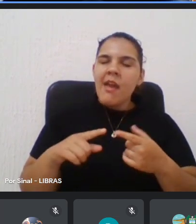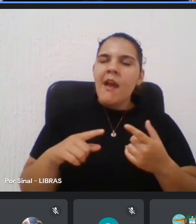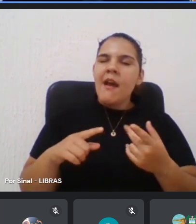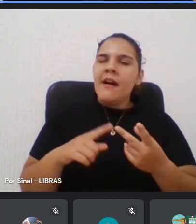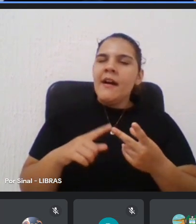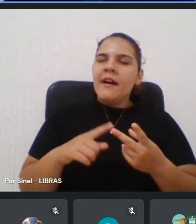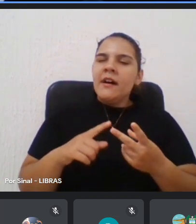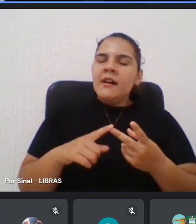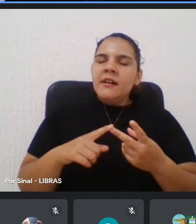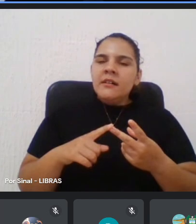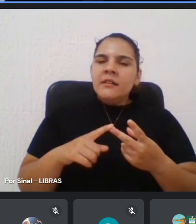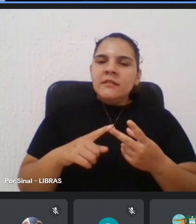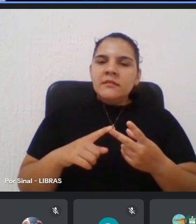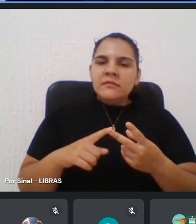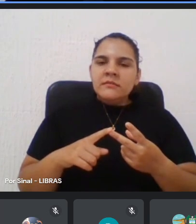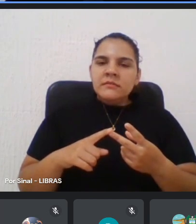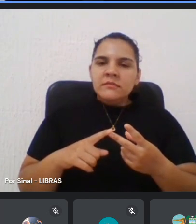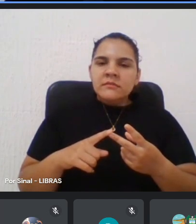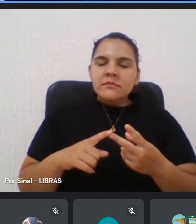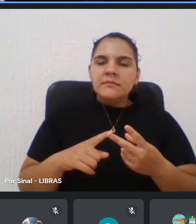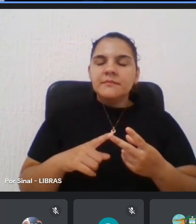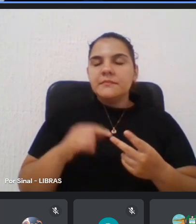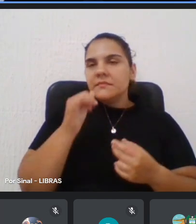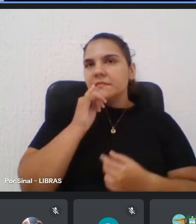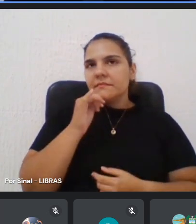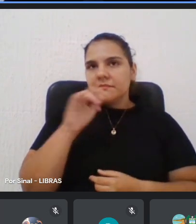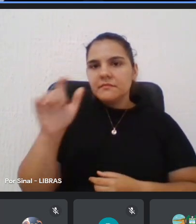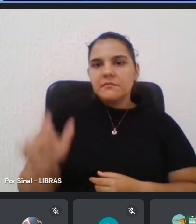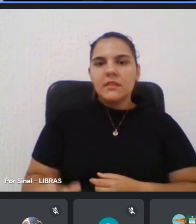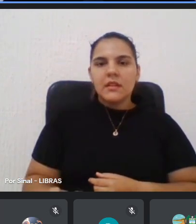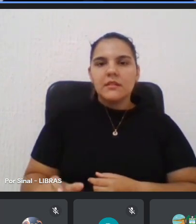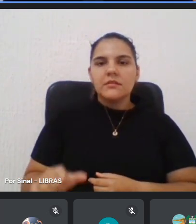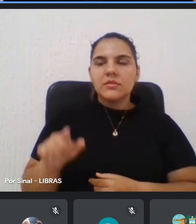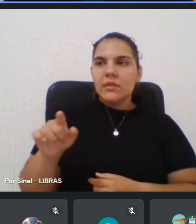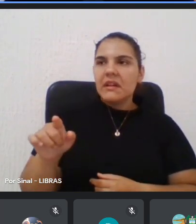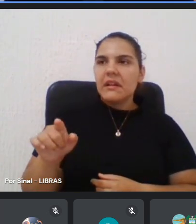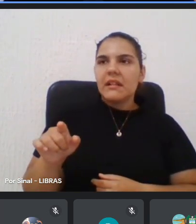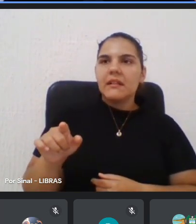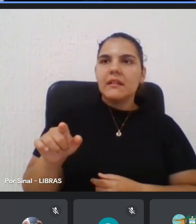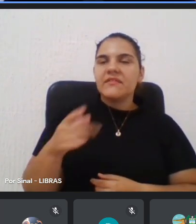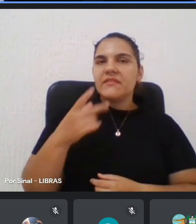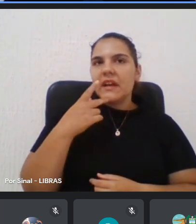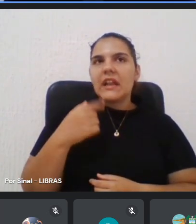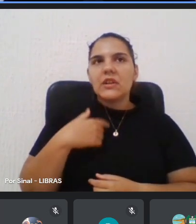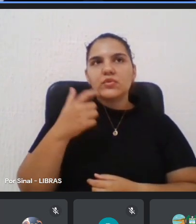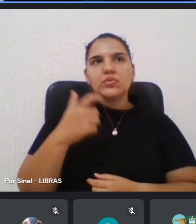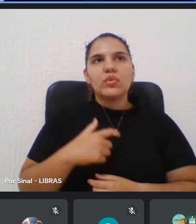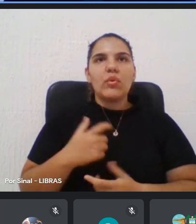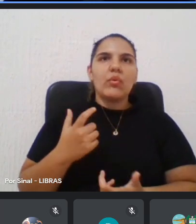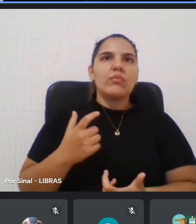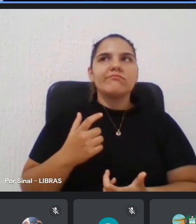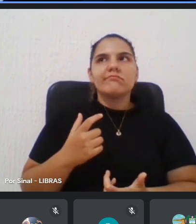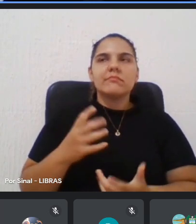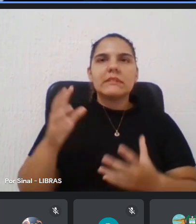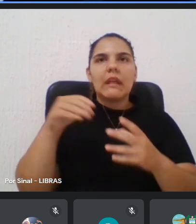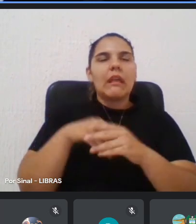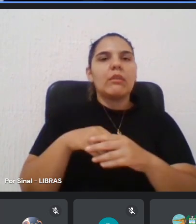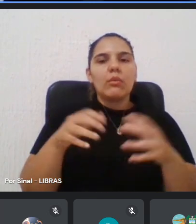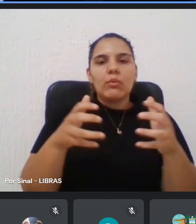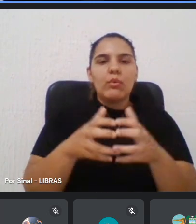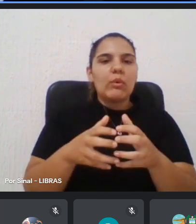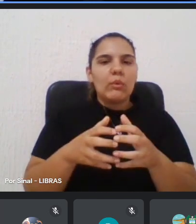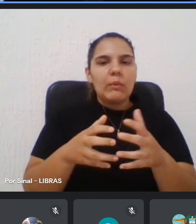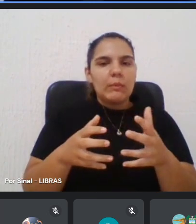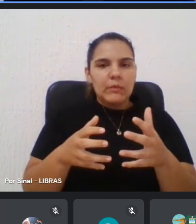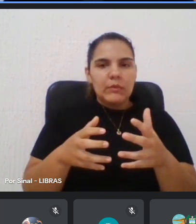de uma pessoa, por exemplo, que não participa destes segmentos, destes grupos em